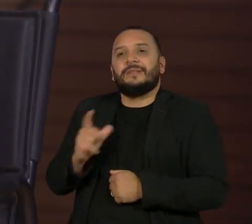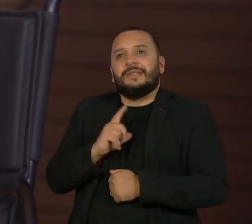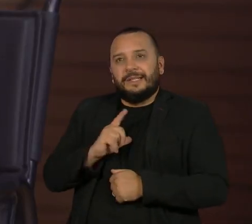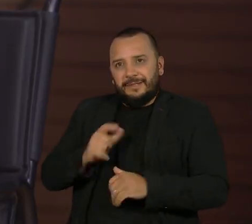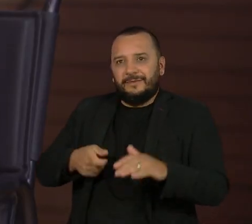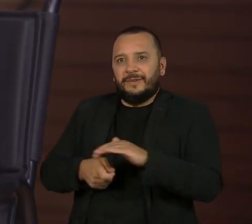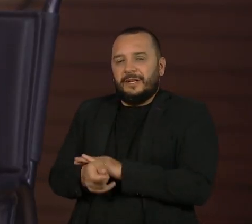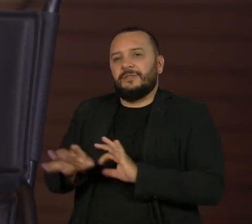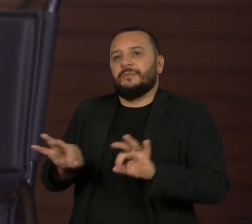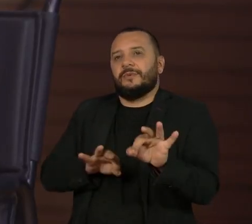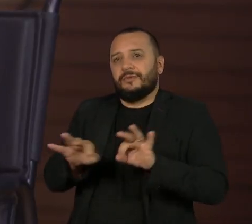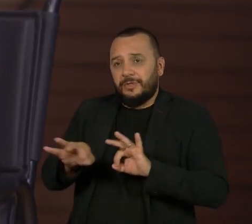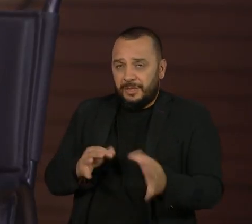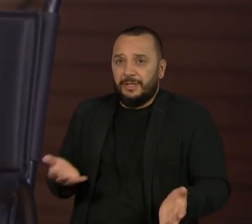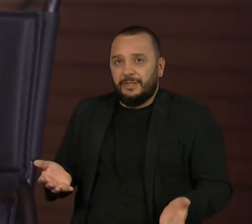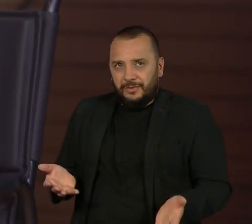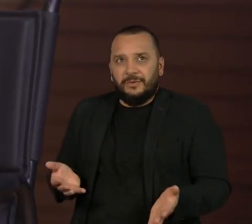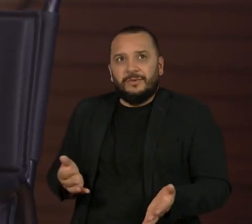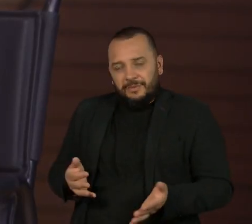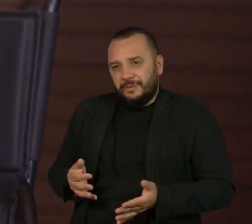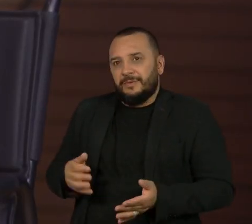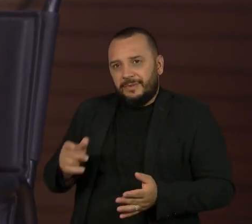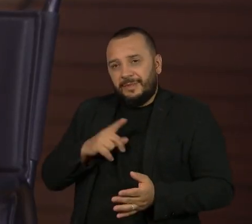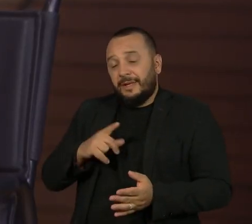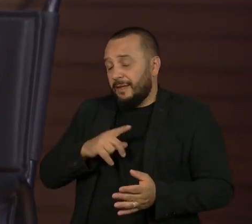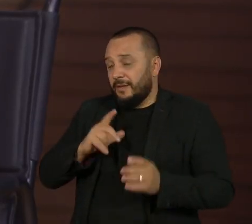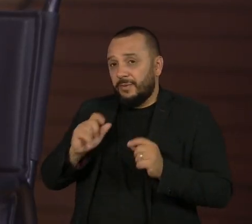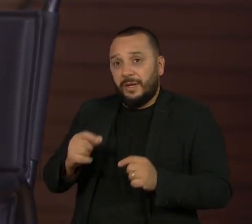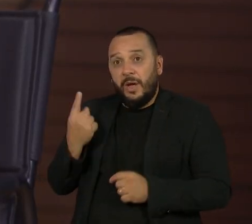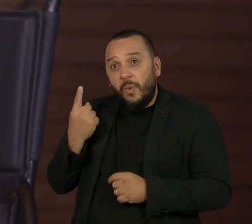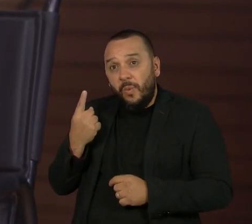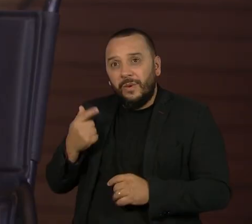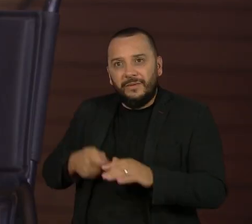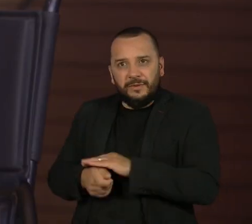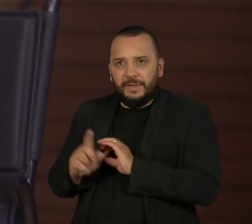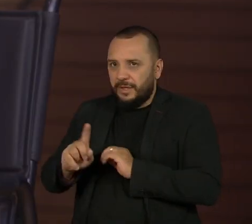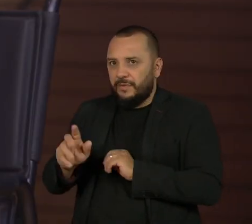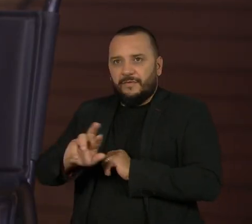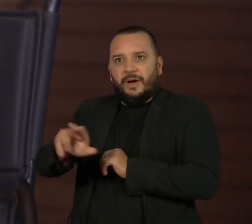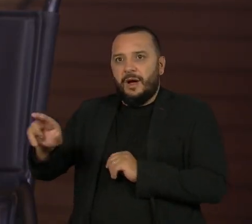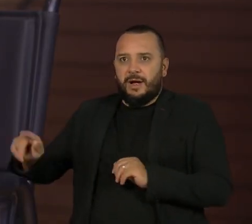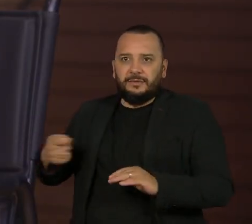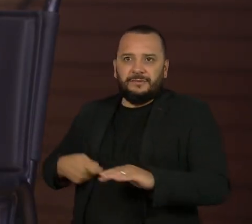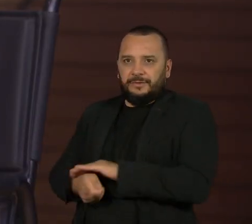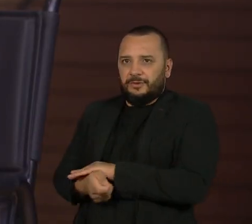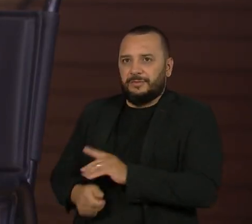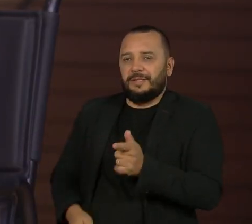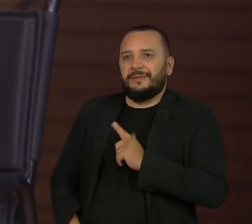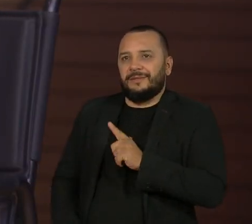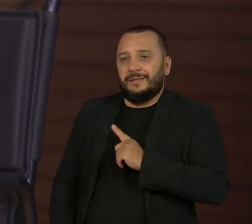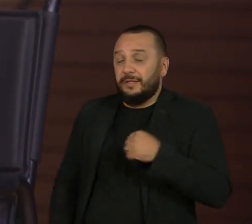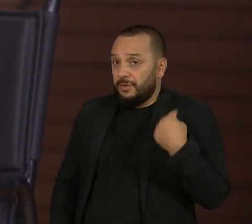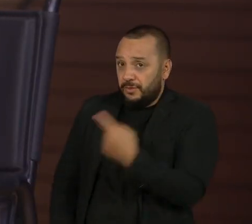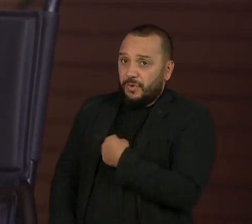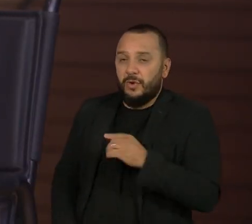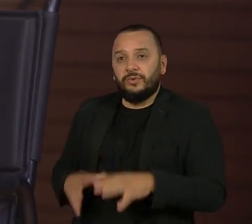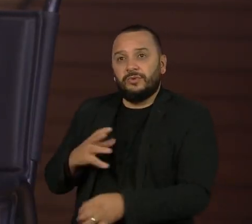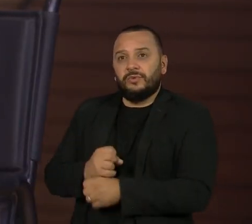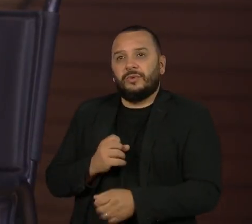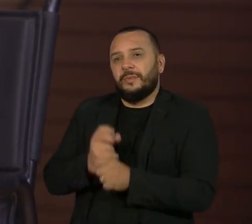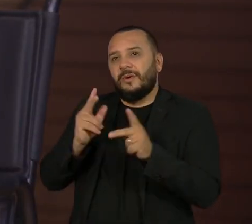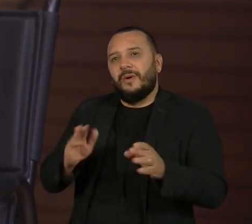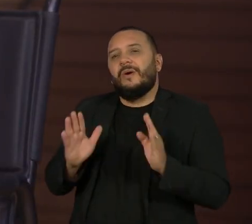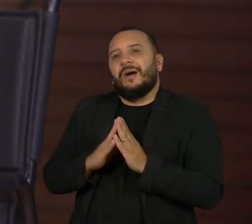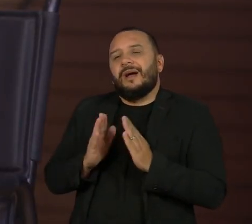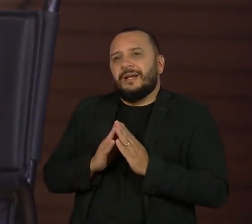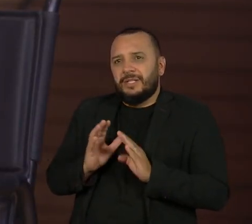em projetos. Então, são múltiplos bolsos, não existe um só bolso, né? Mas quando a gente soma, é que nem a gente lá na nossa casa, que vai somando